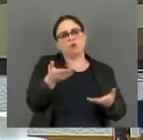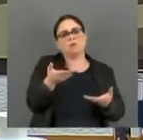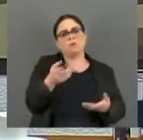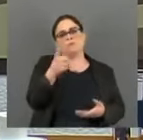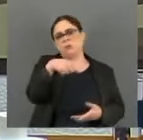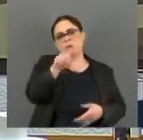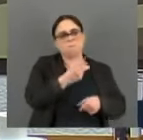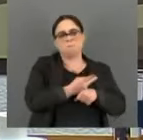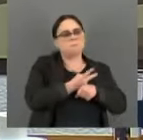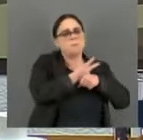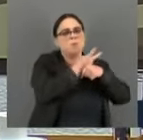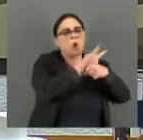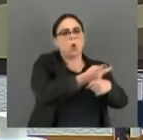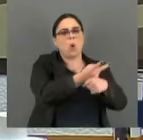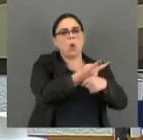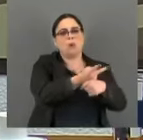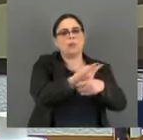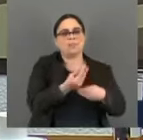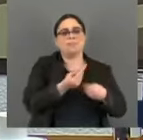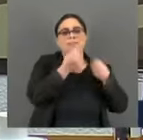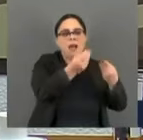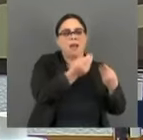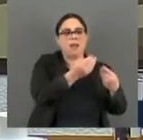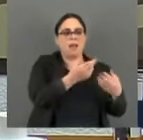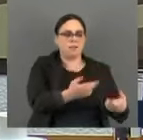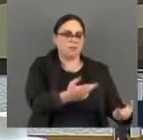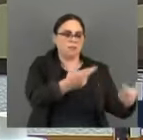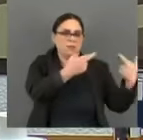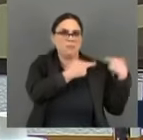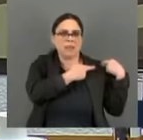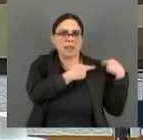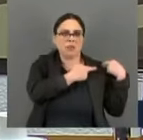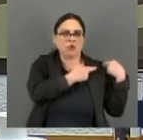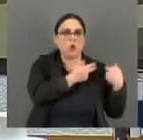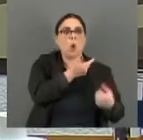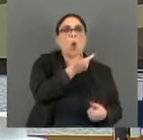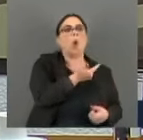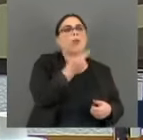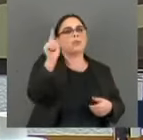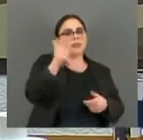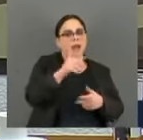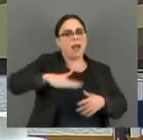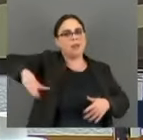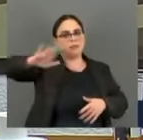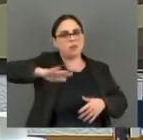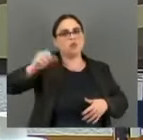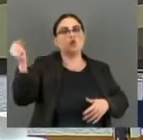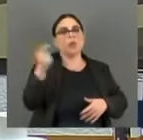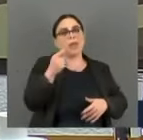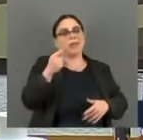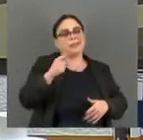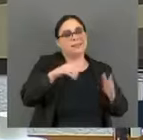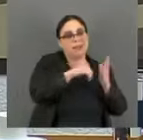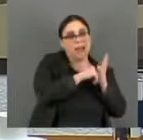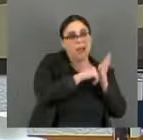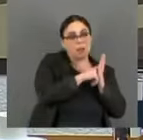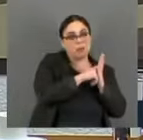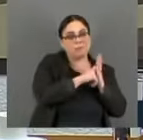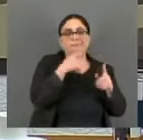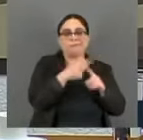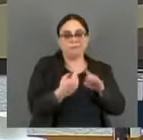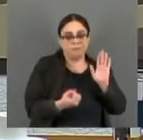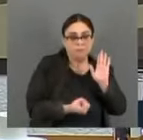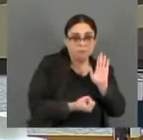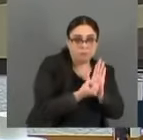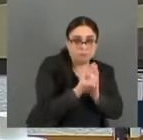procurem responsabilizar outros que não sejam o próprio Senado porque a origem disso